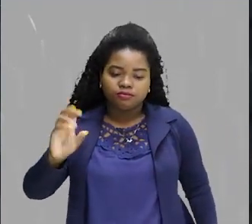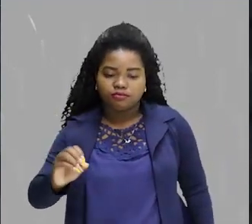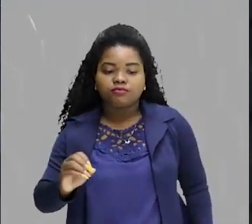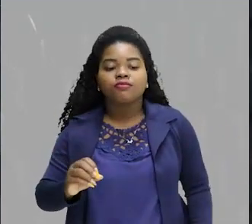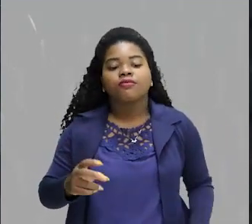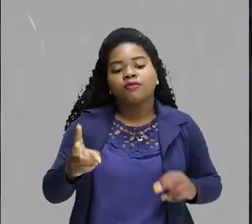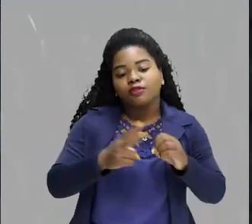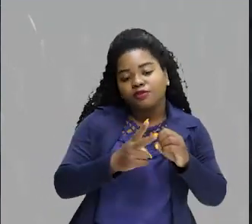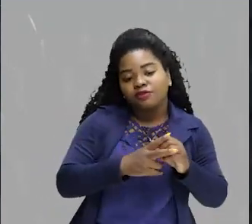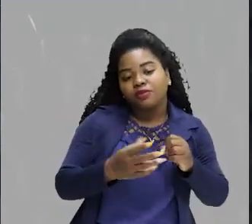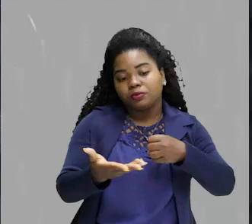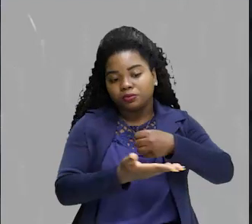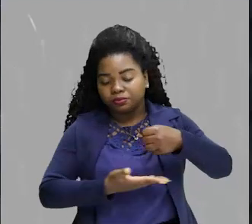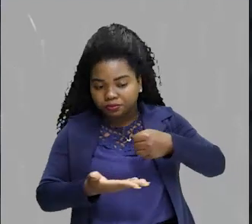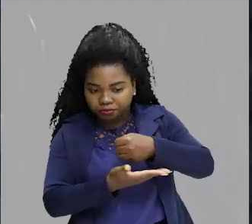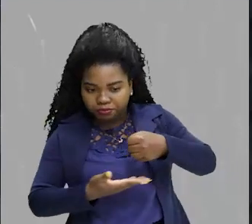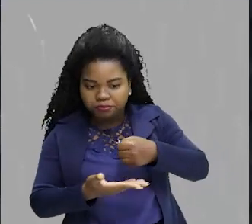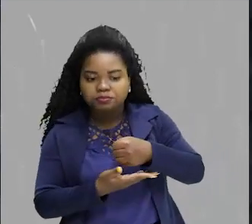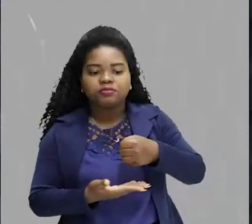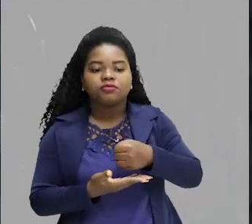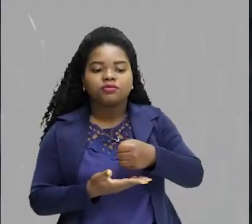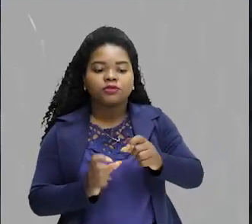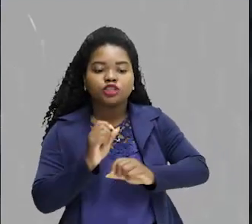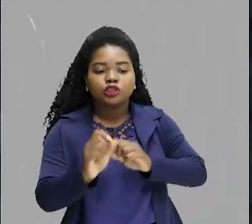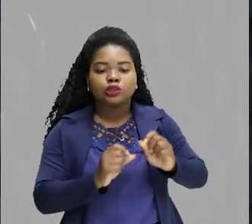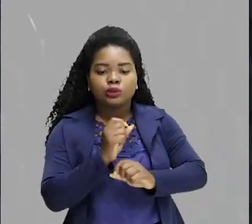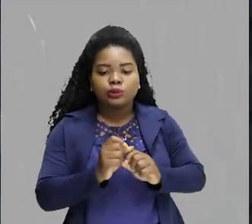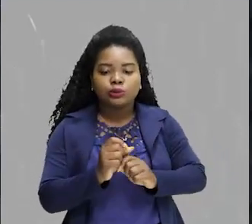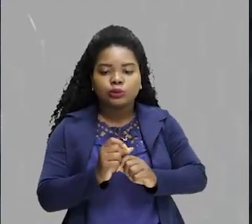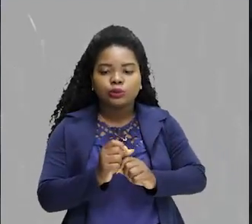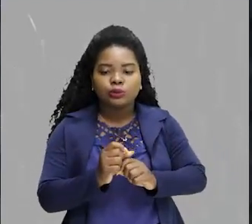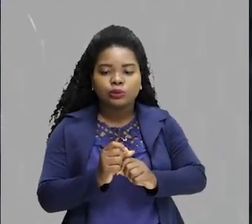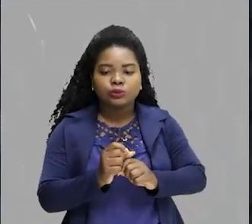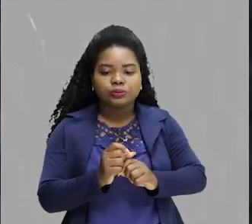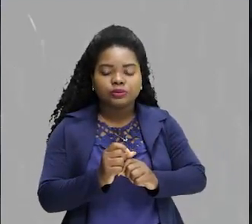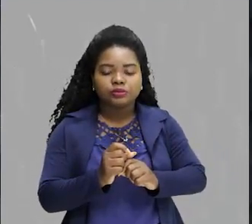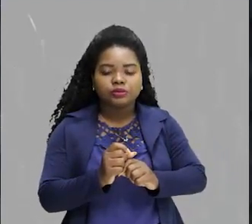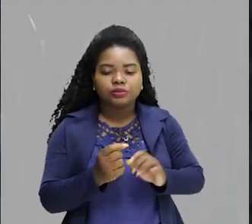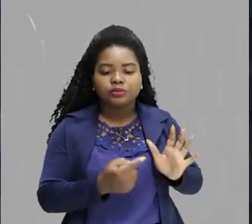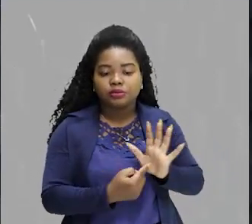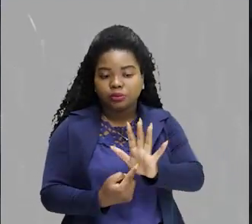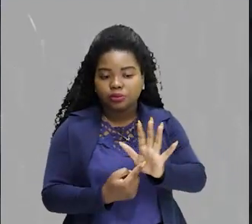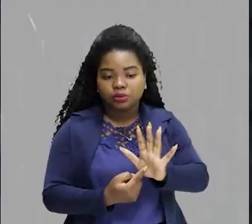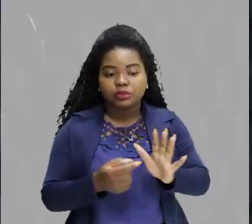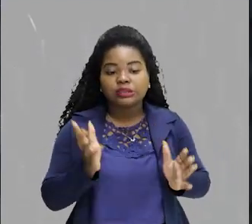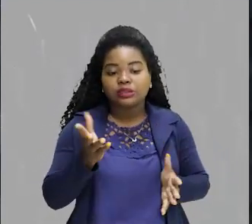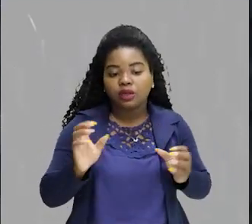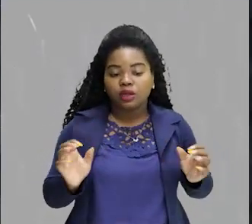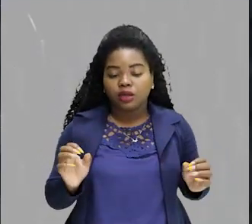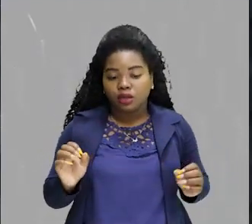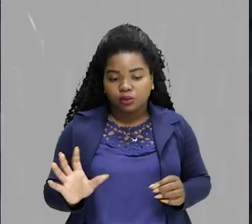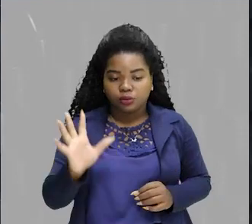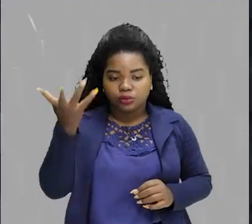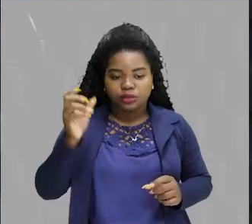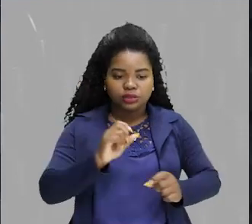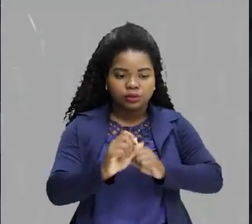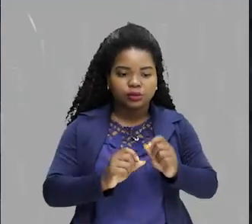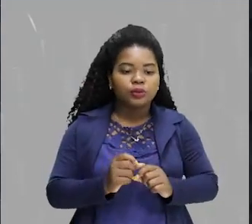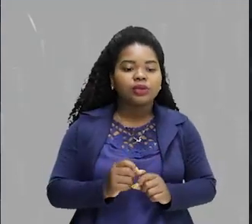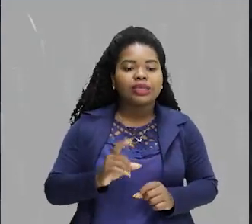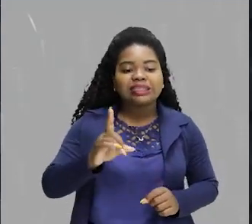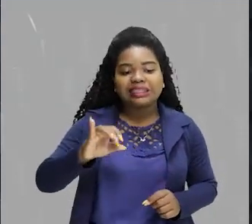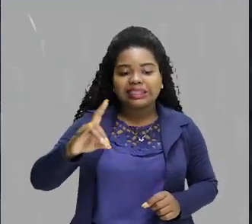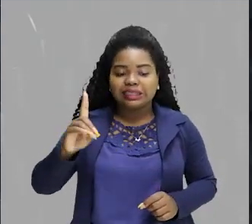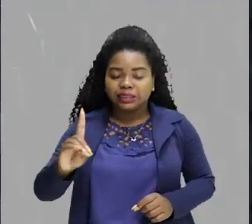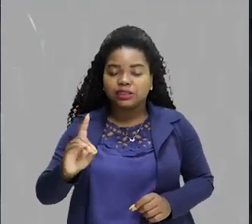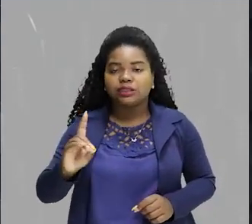que está indicando que essa ação já aconteceu, que é uma ação do passado, é justamente o did, ok? Então, tentem